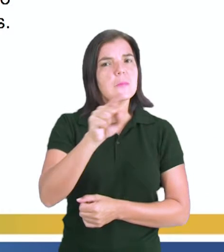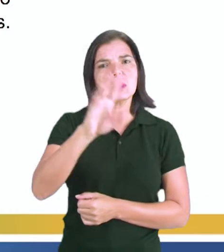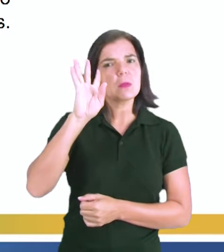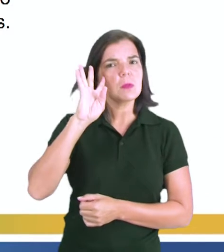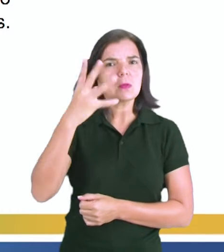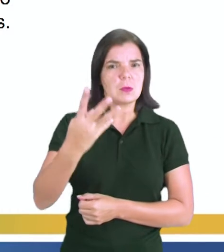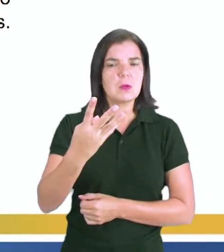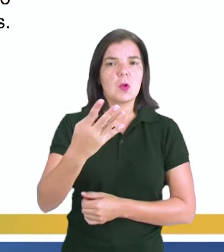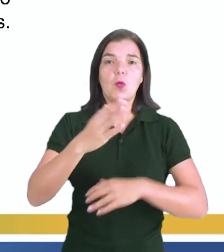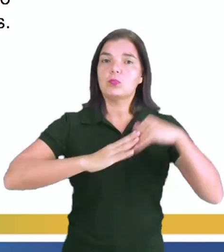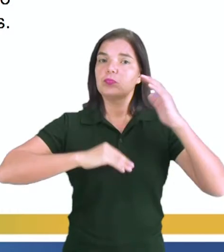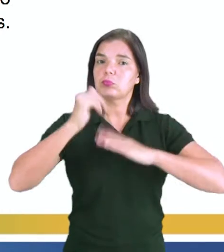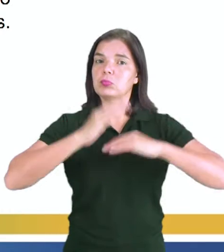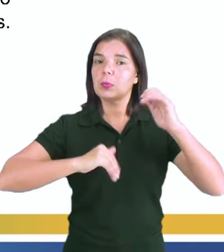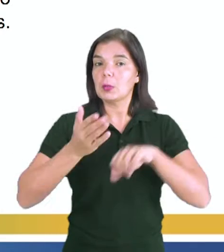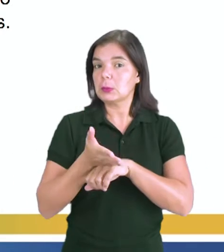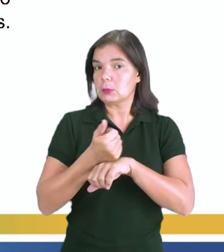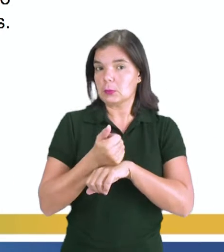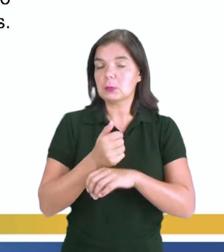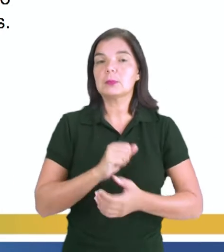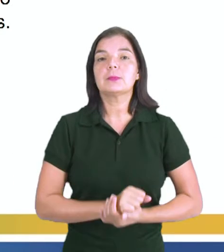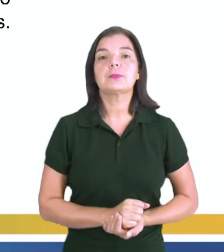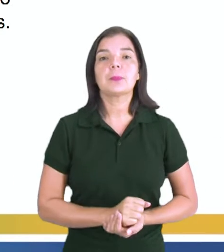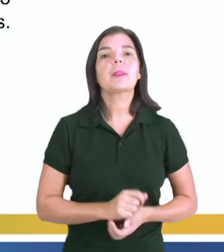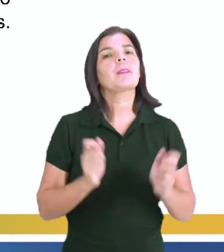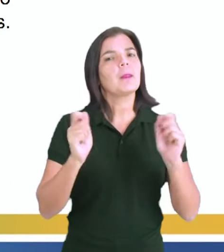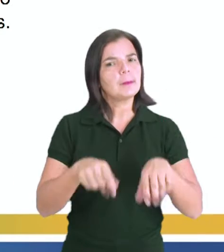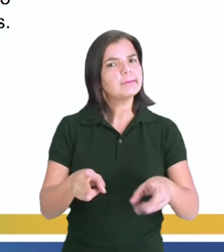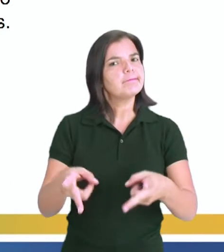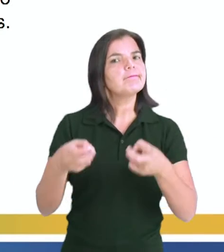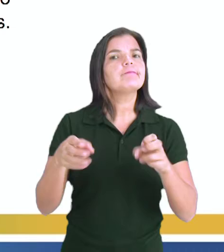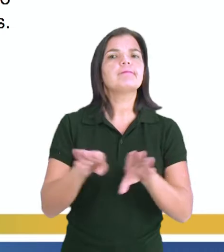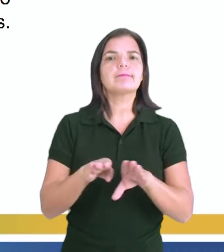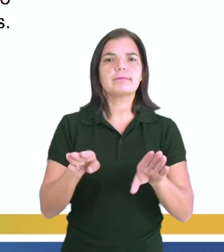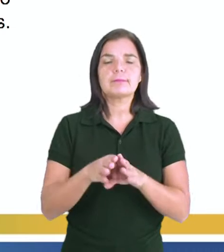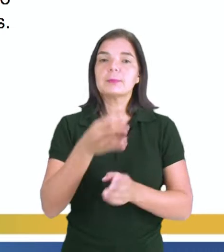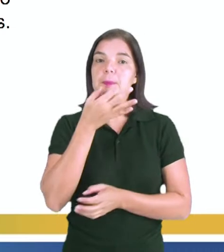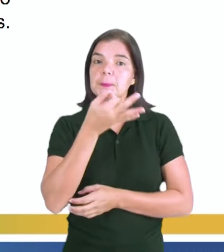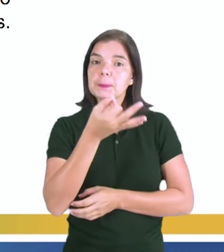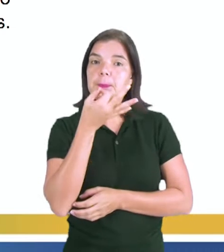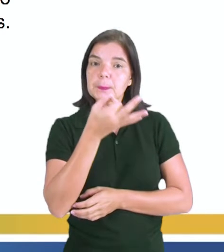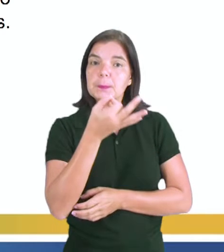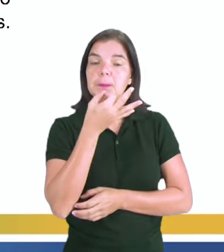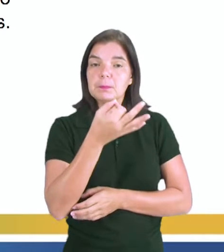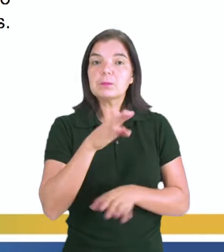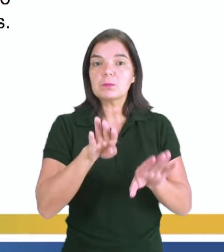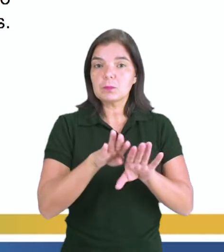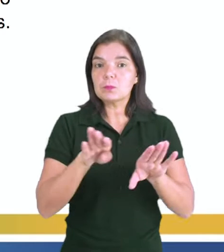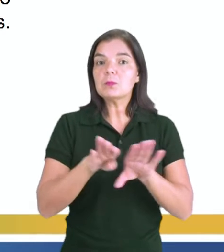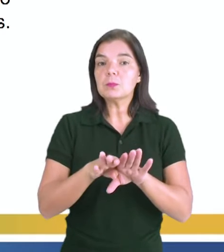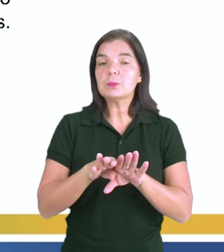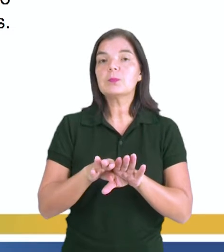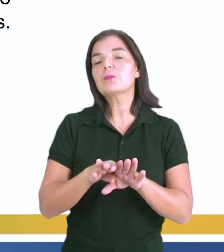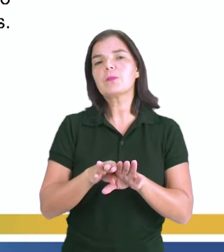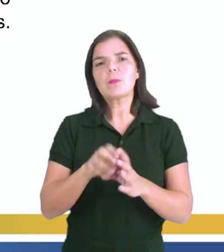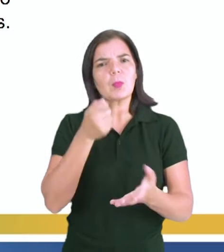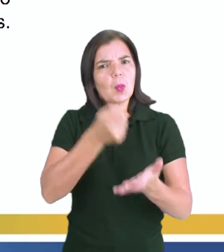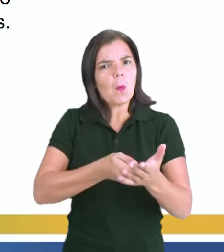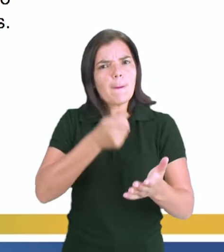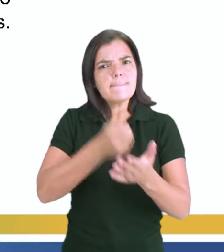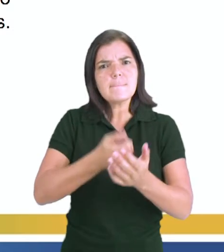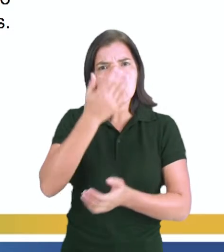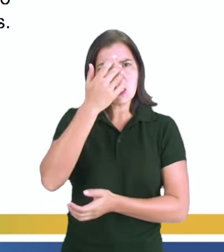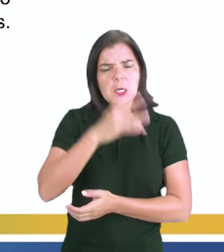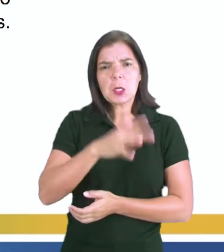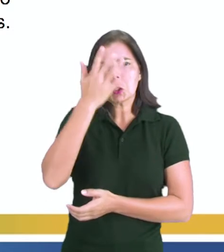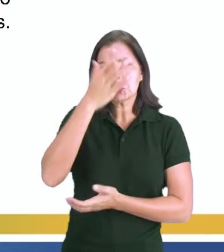decidir por uma profissão cedo demais. Podemos perceber que esse ponto de vista, quando argumenta obrigar crianças